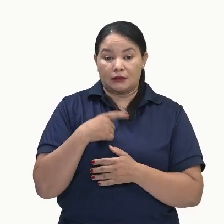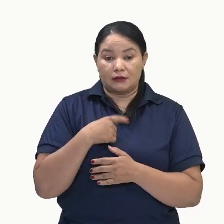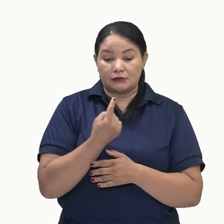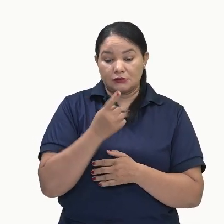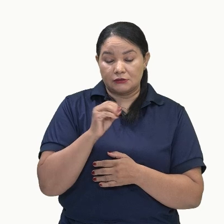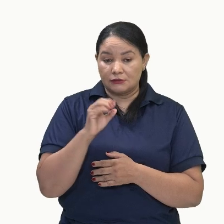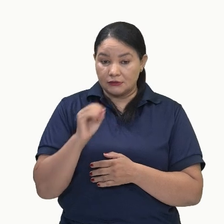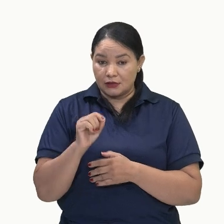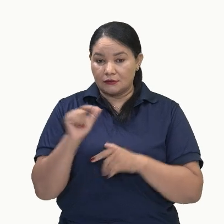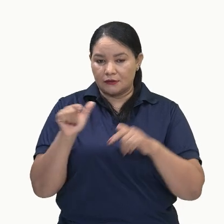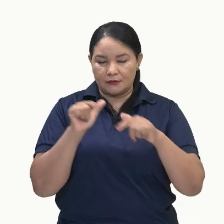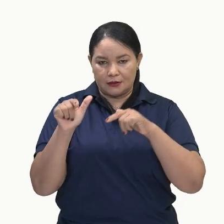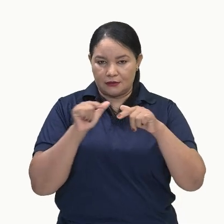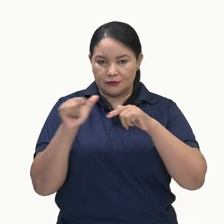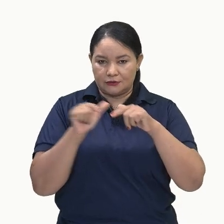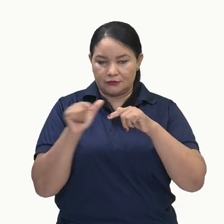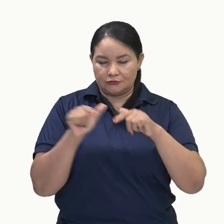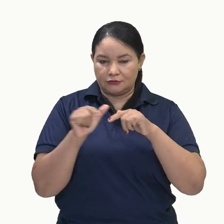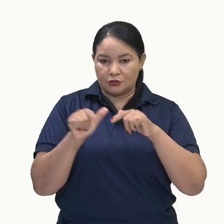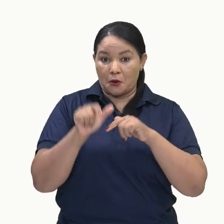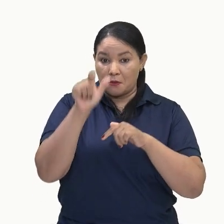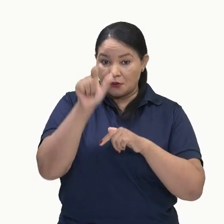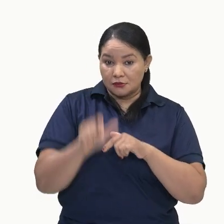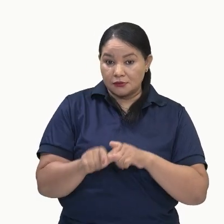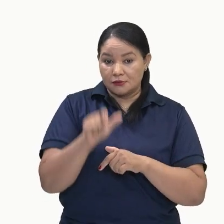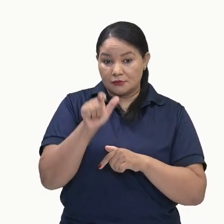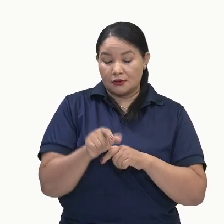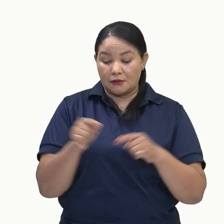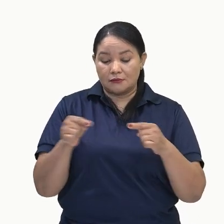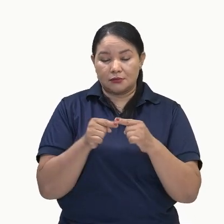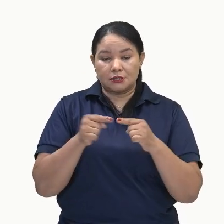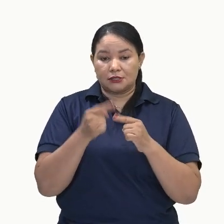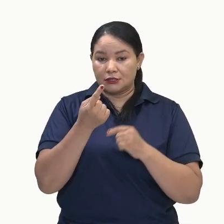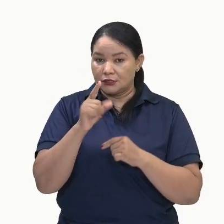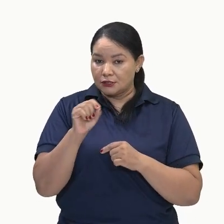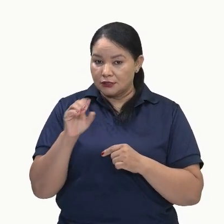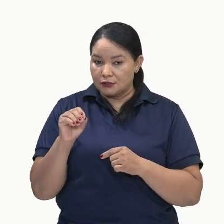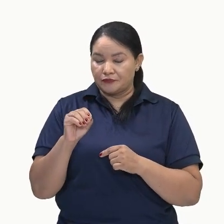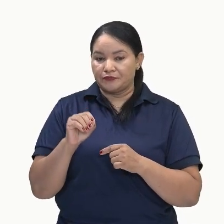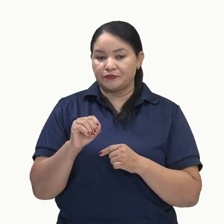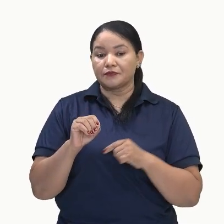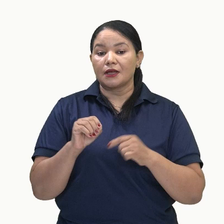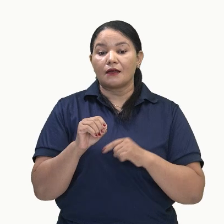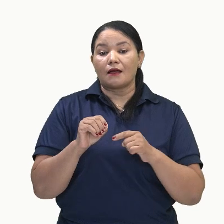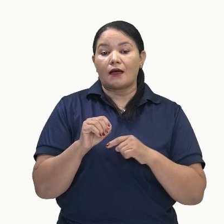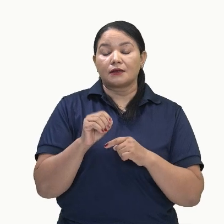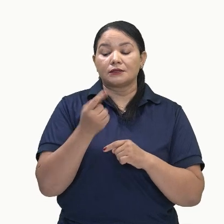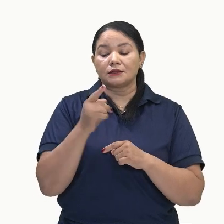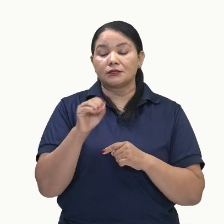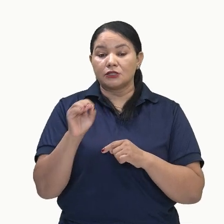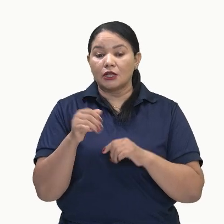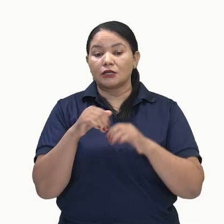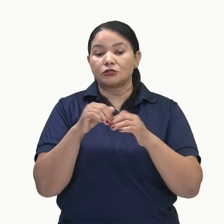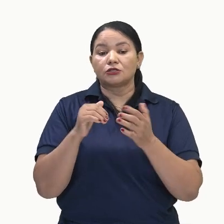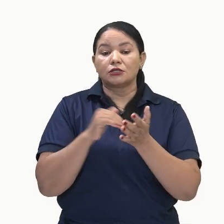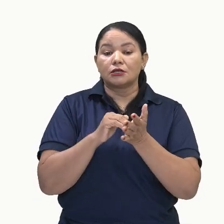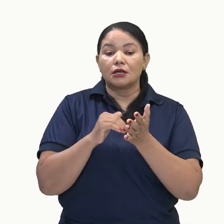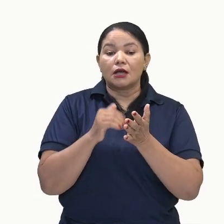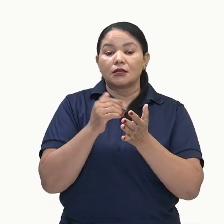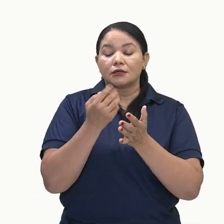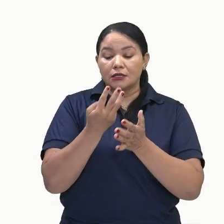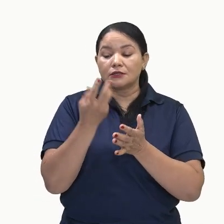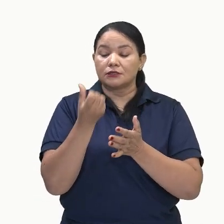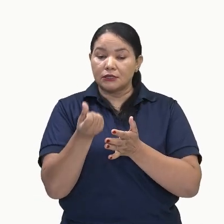A relação de porcentagem faz sempre relação com 100, tá bom? E nós temos, desses 100, 36 não tem carteira